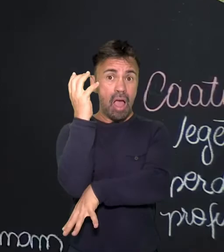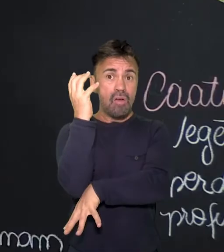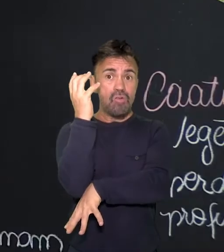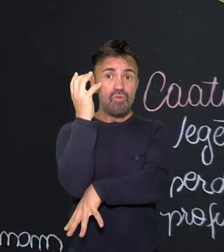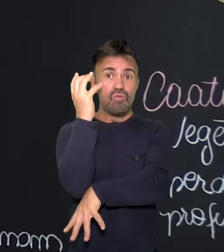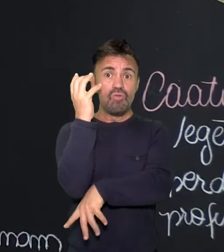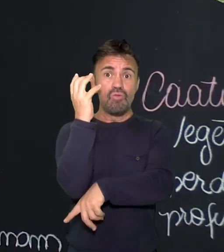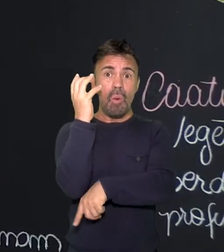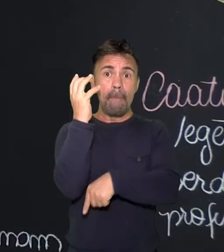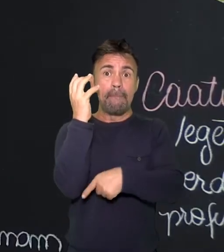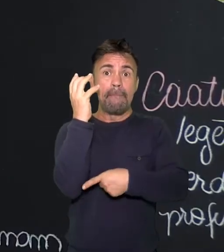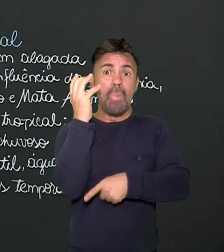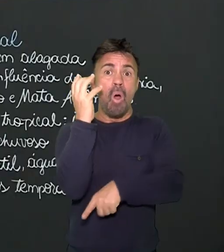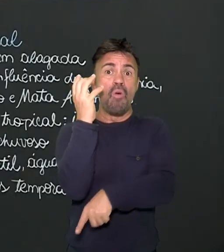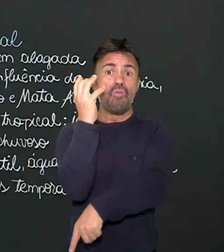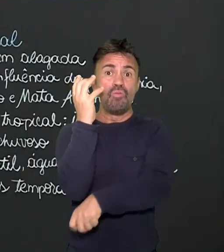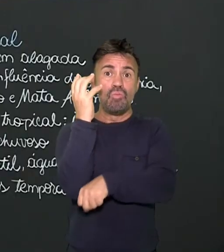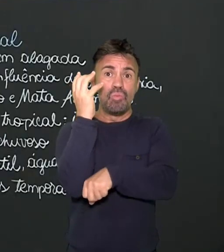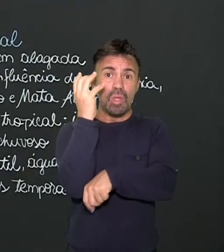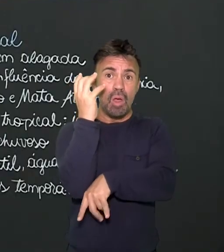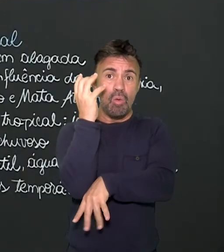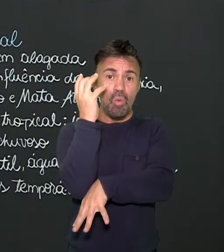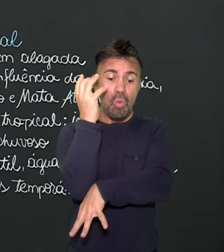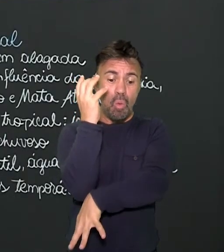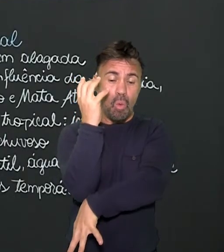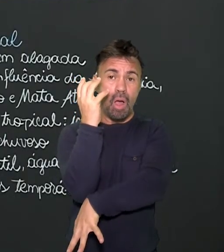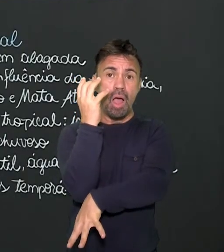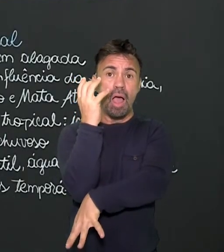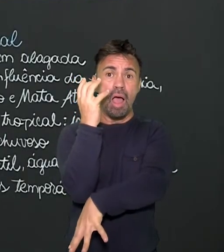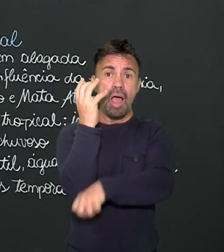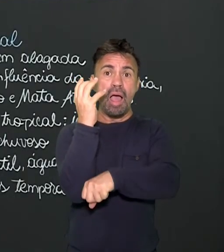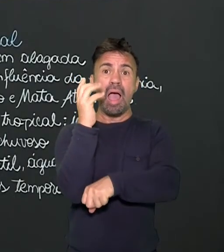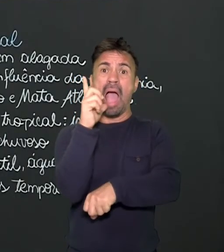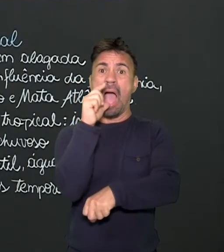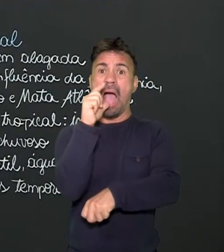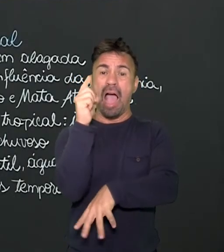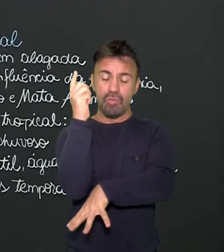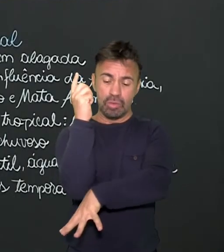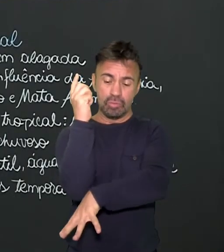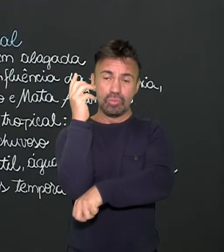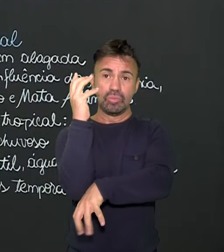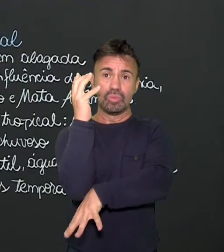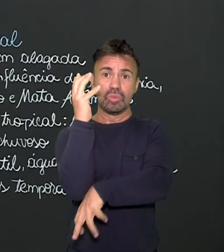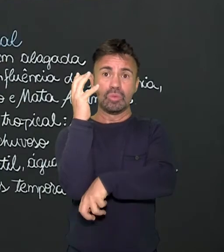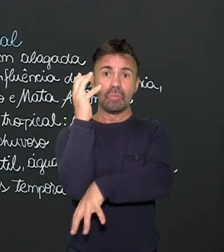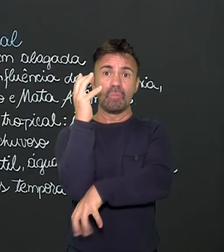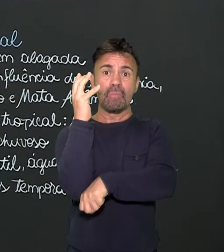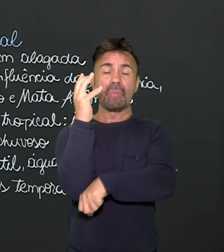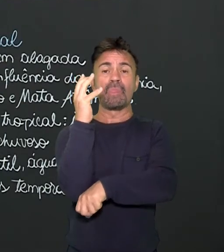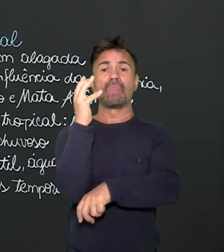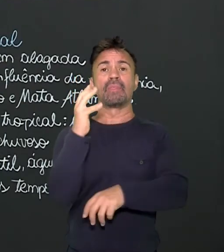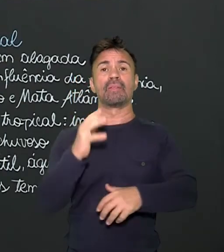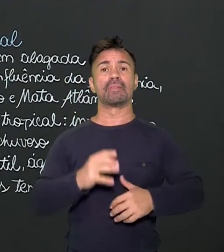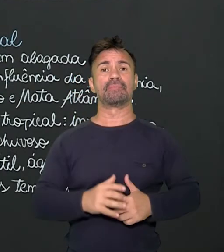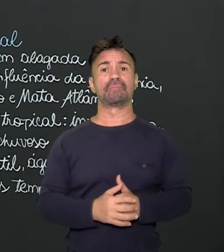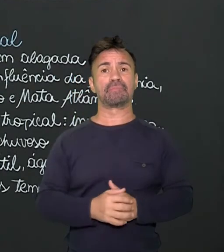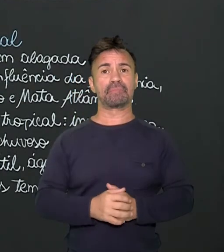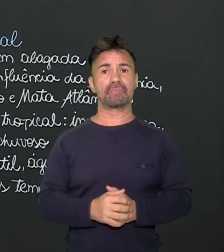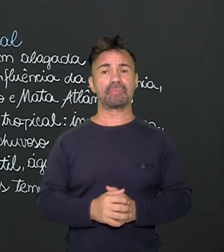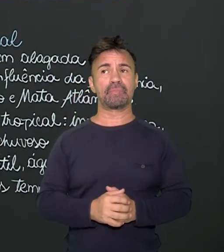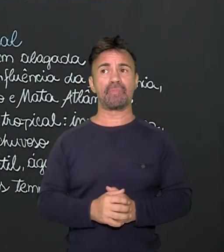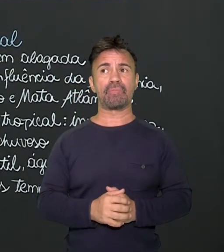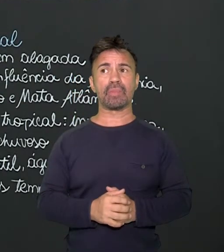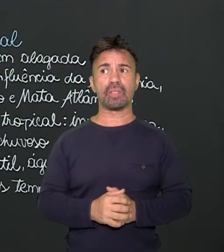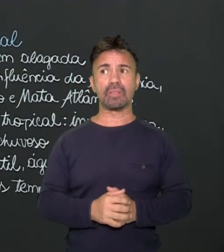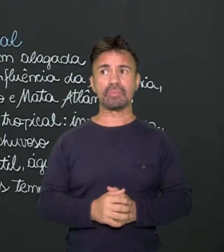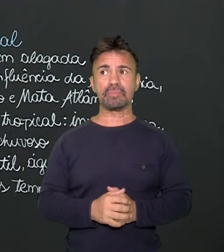raízes profundas, justamente para eu que ao alcançar essa água que está longe ali da superfície, já que